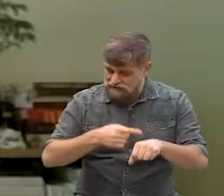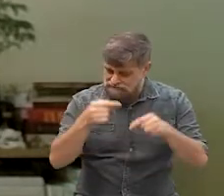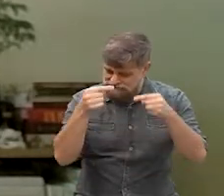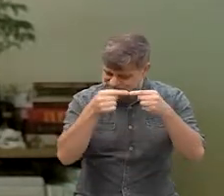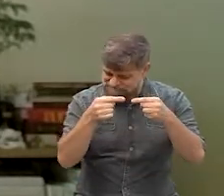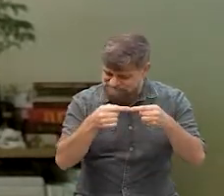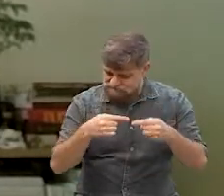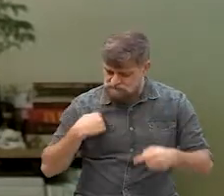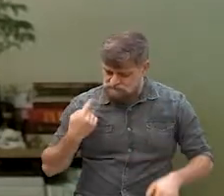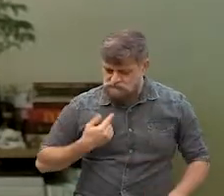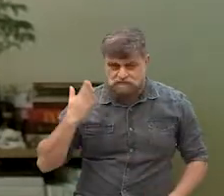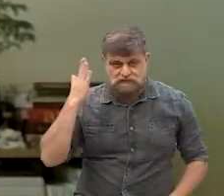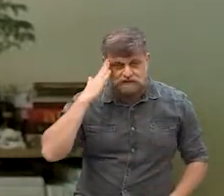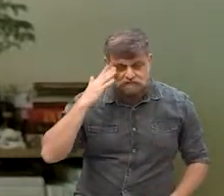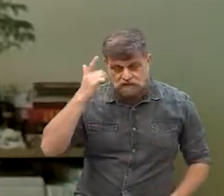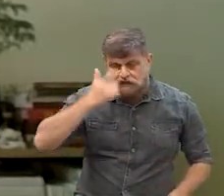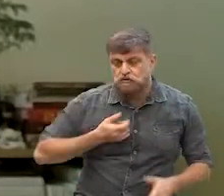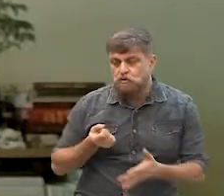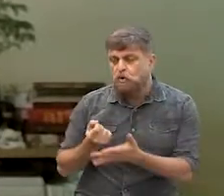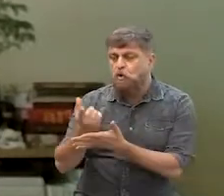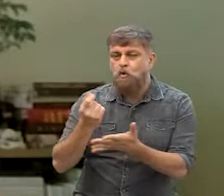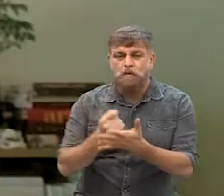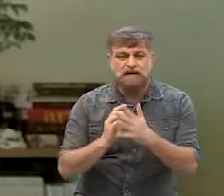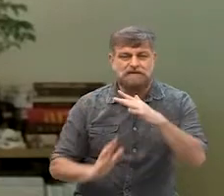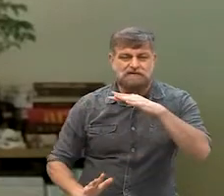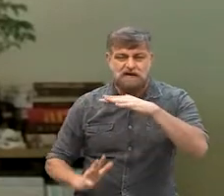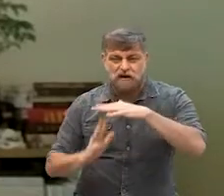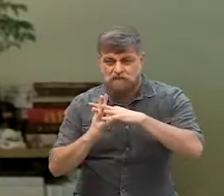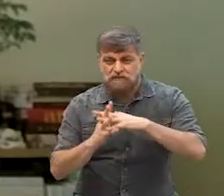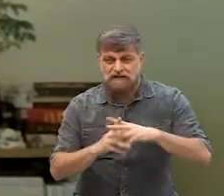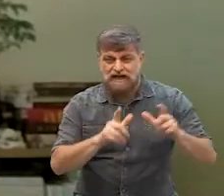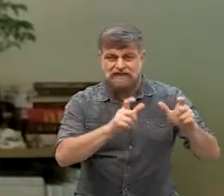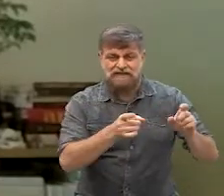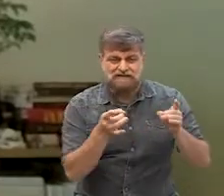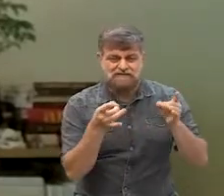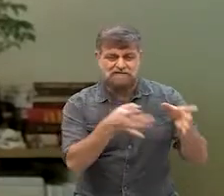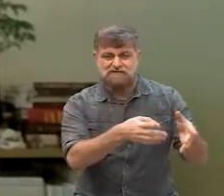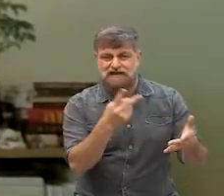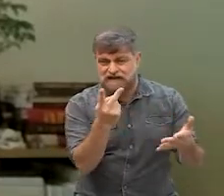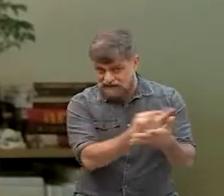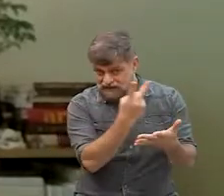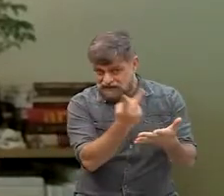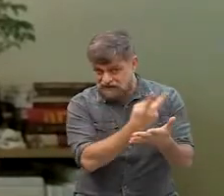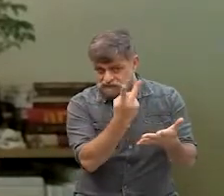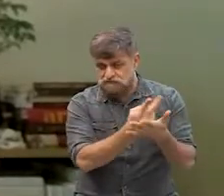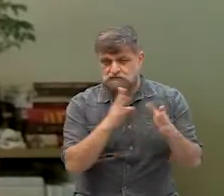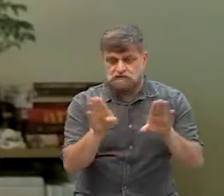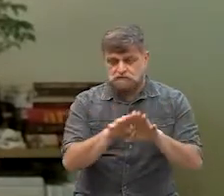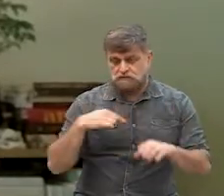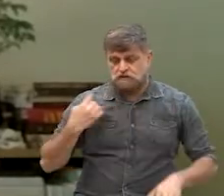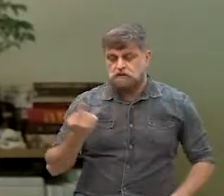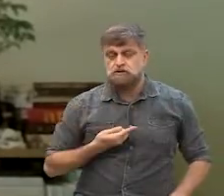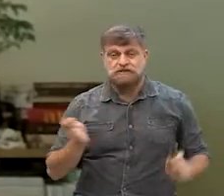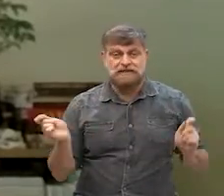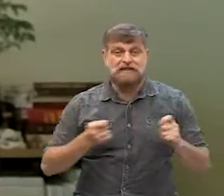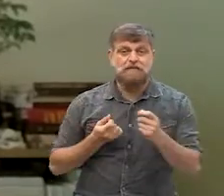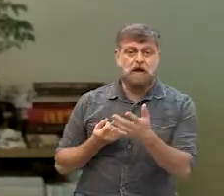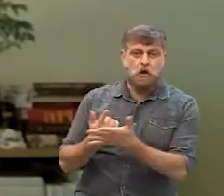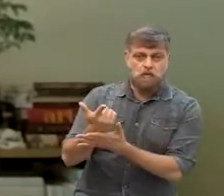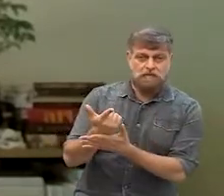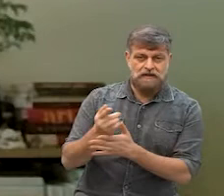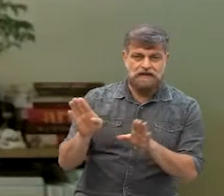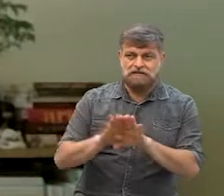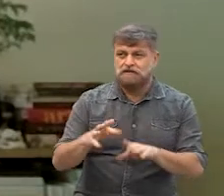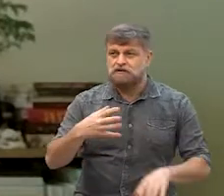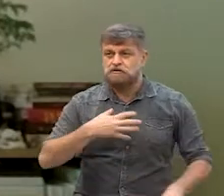gente verificar o que nós estamos comprando em excesso e descartando de maneira inadequada, e aquilo que nós podemos comprar e comprar